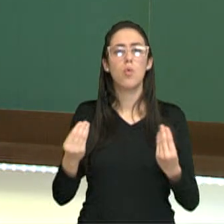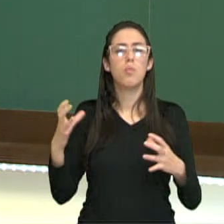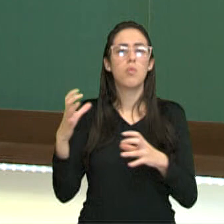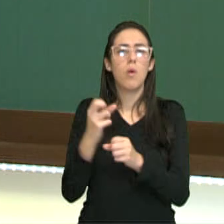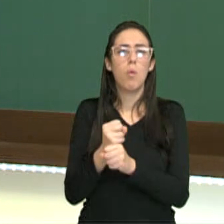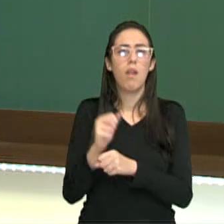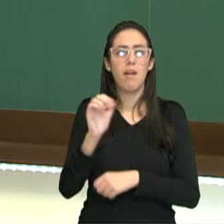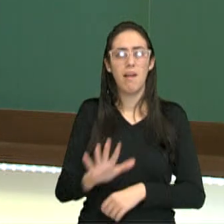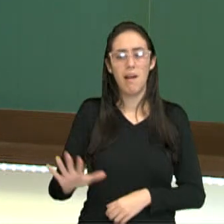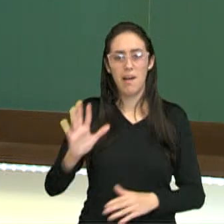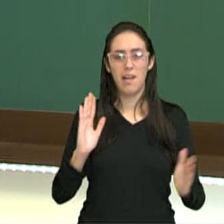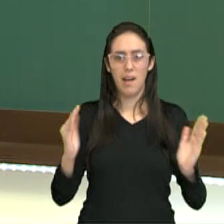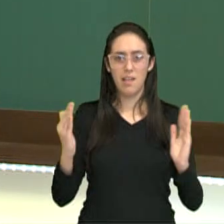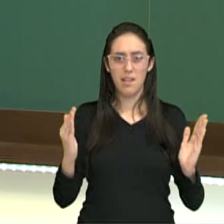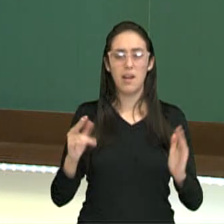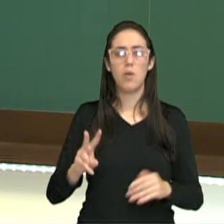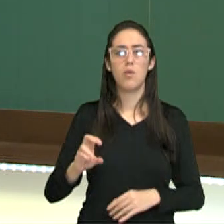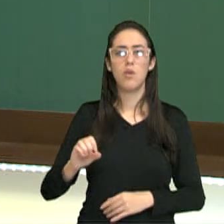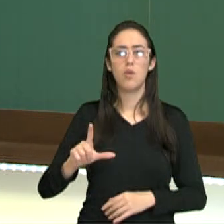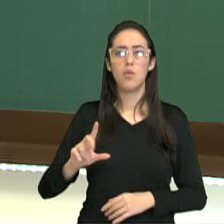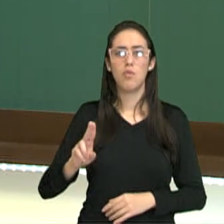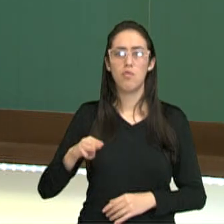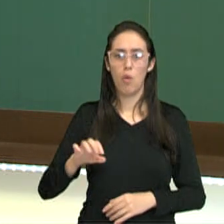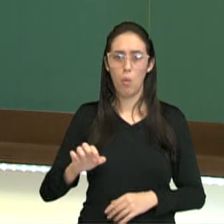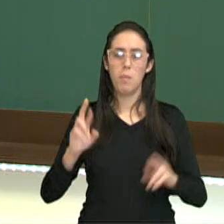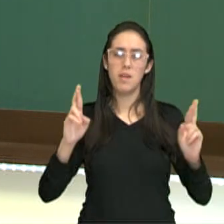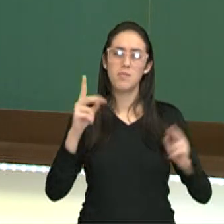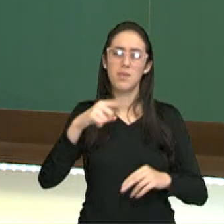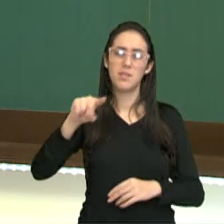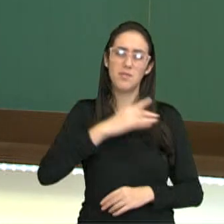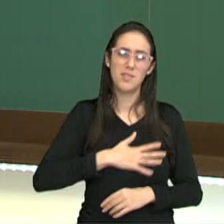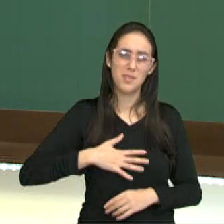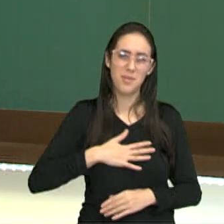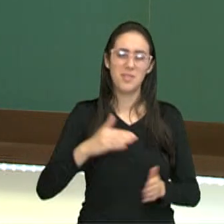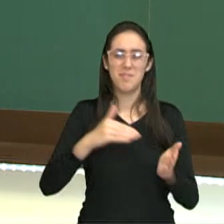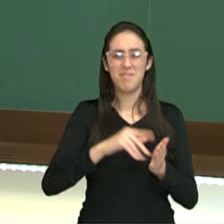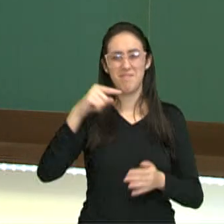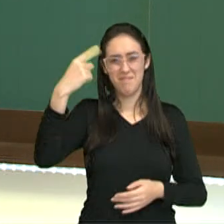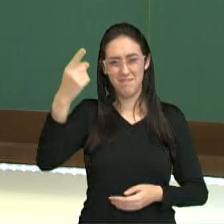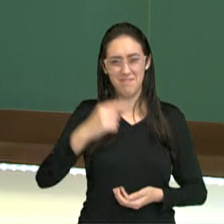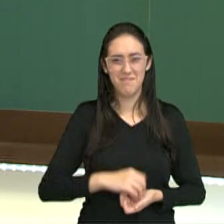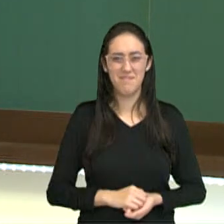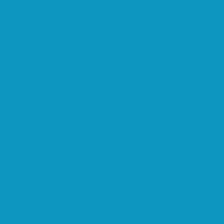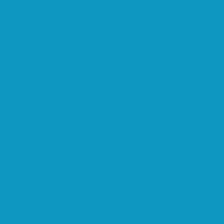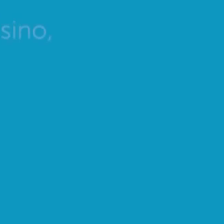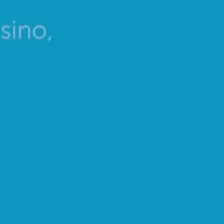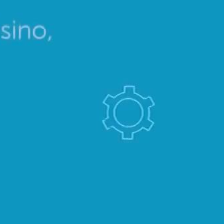lateral e o volume dele. Espero que vocês tenham gostado e até breve.